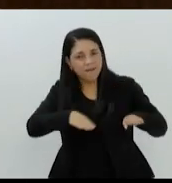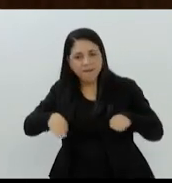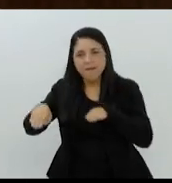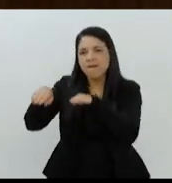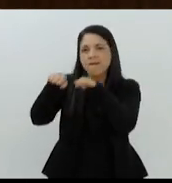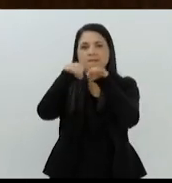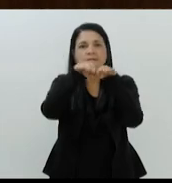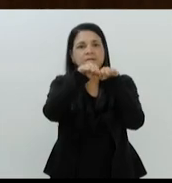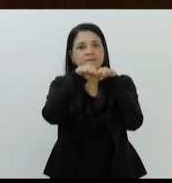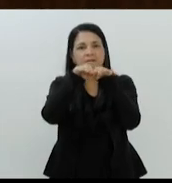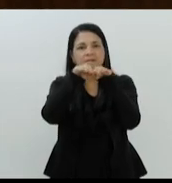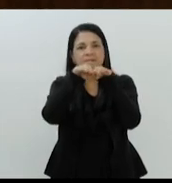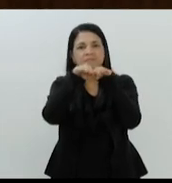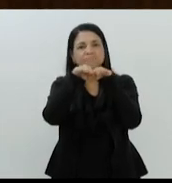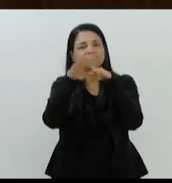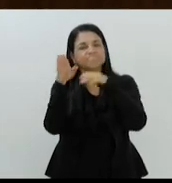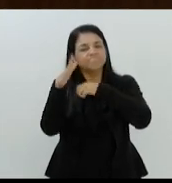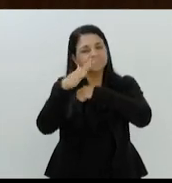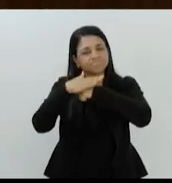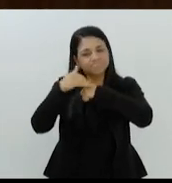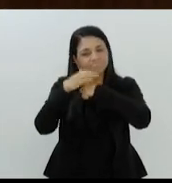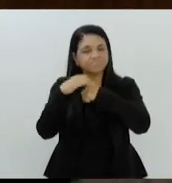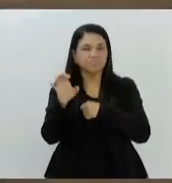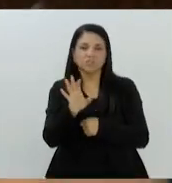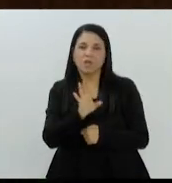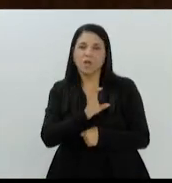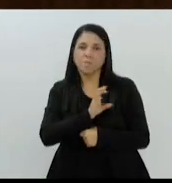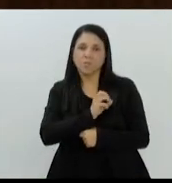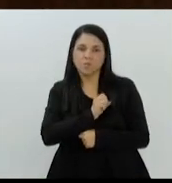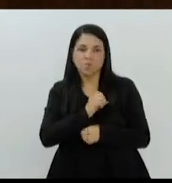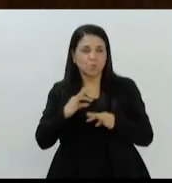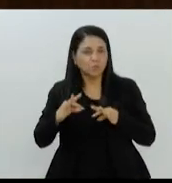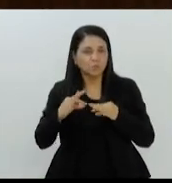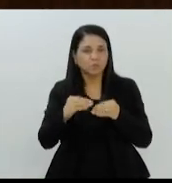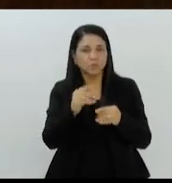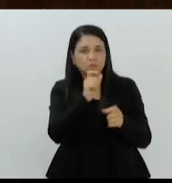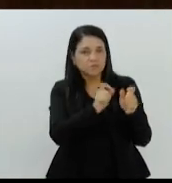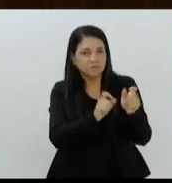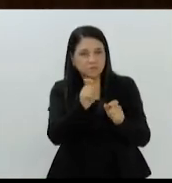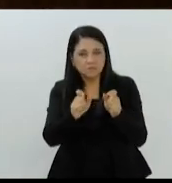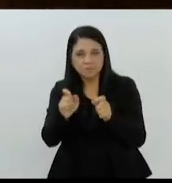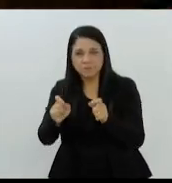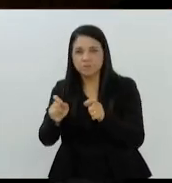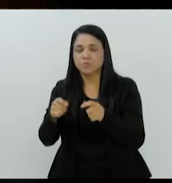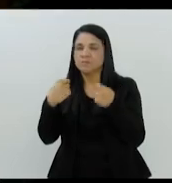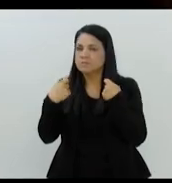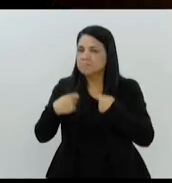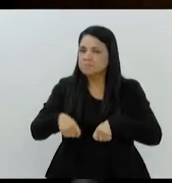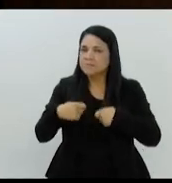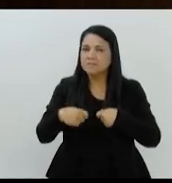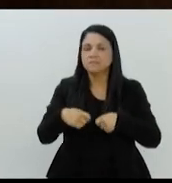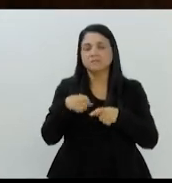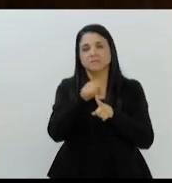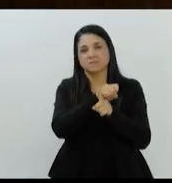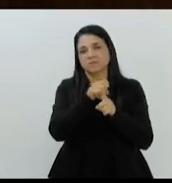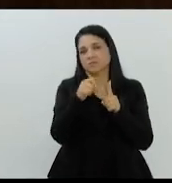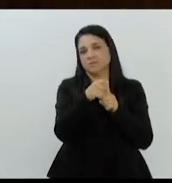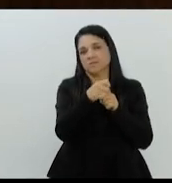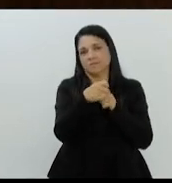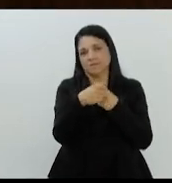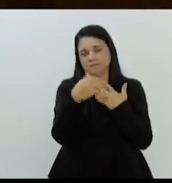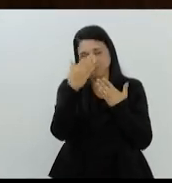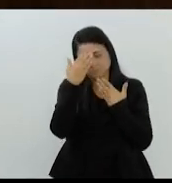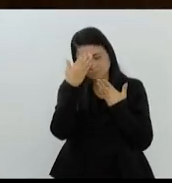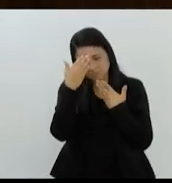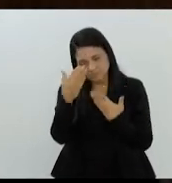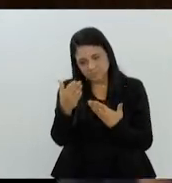olhar de fraternidade, de amor para com todos esses que mais precisam da sociedade. Muito obrigada.